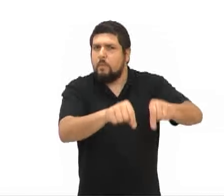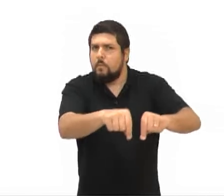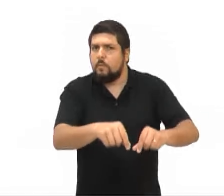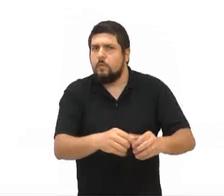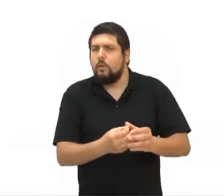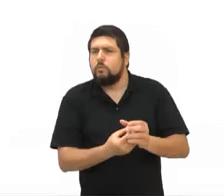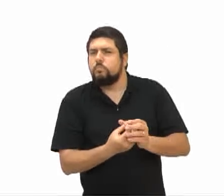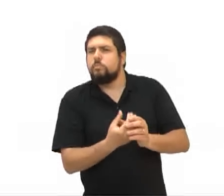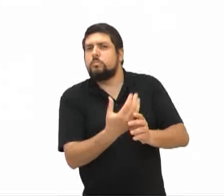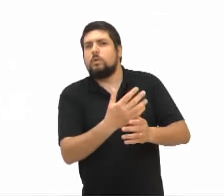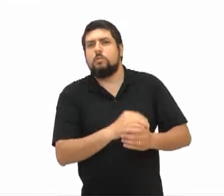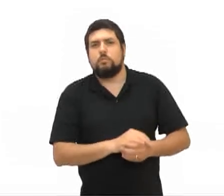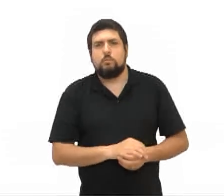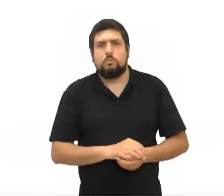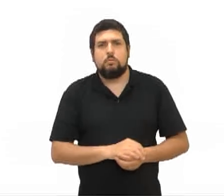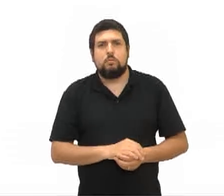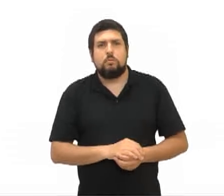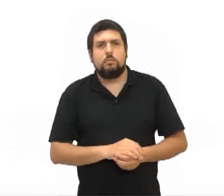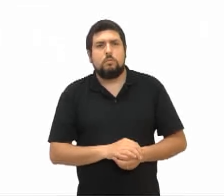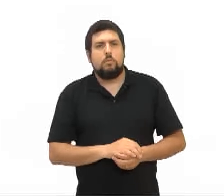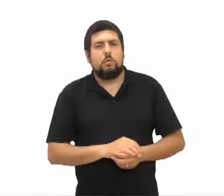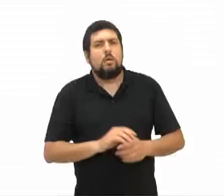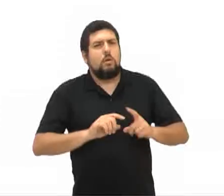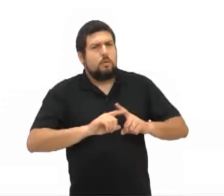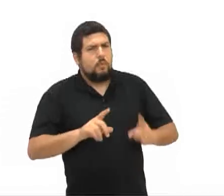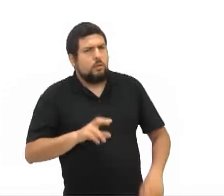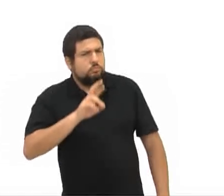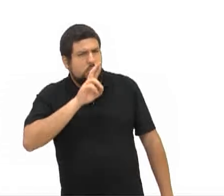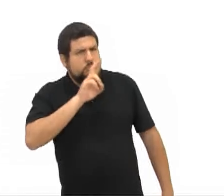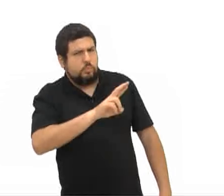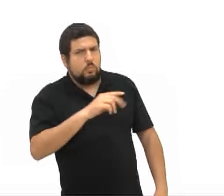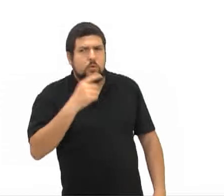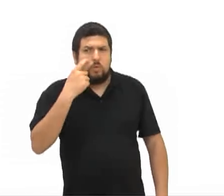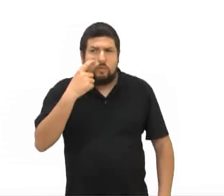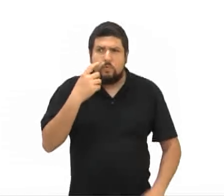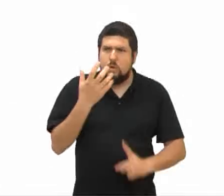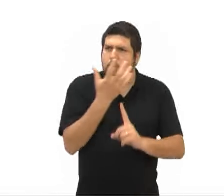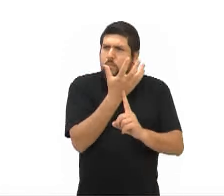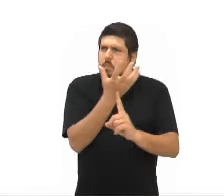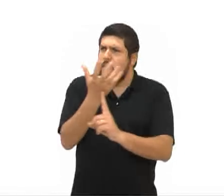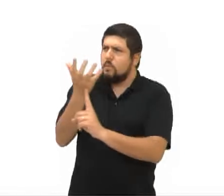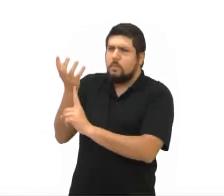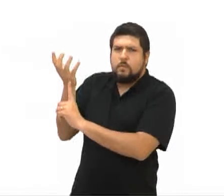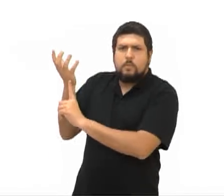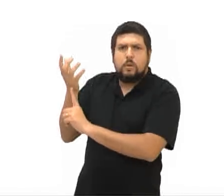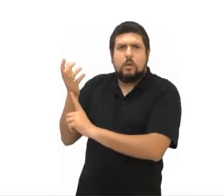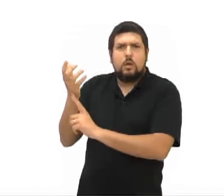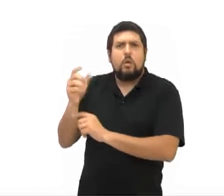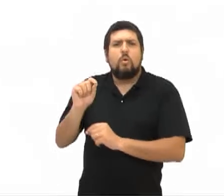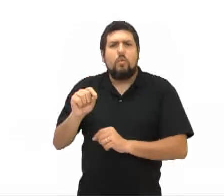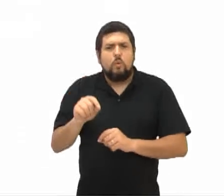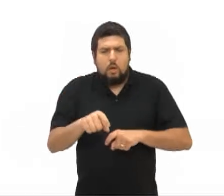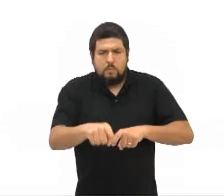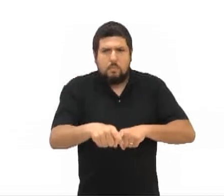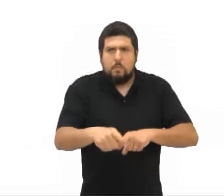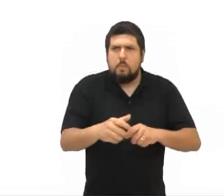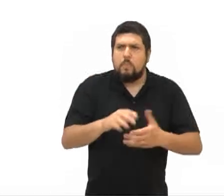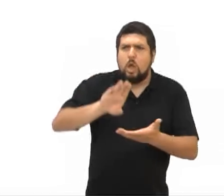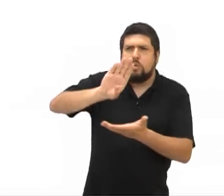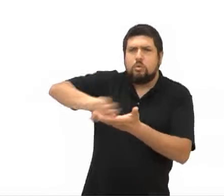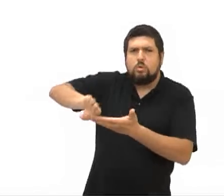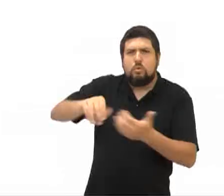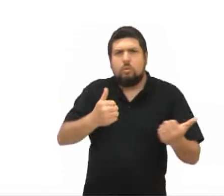isso. Vejo nossas matas nativas, inclusive as araucárias, estão sendo substituídas por grandes plantações, o